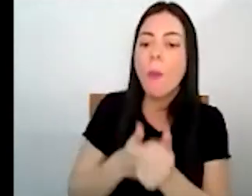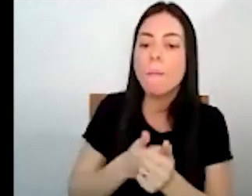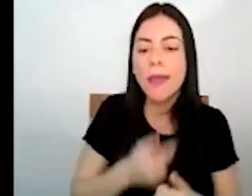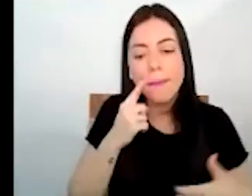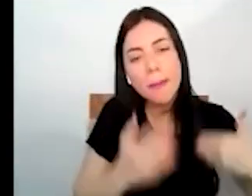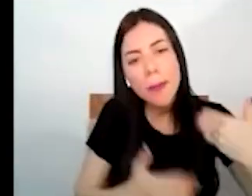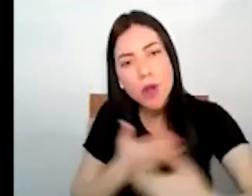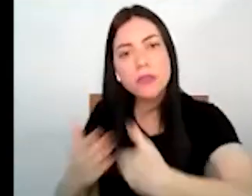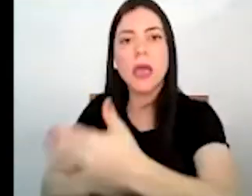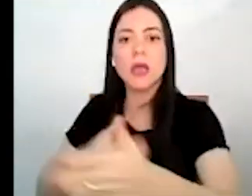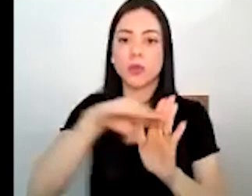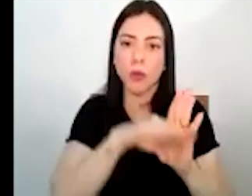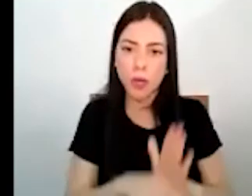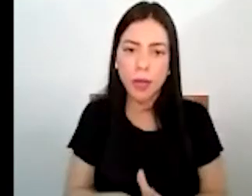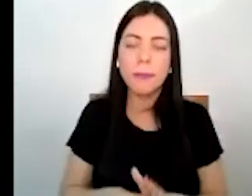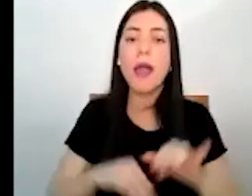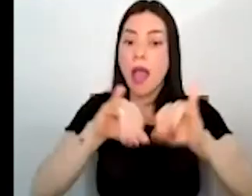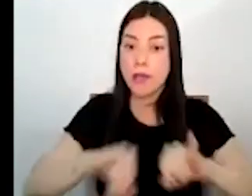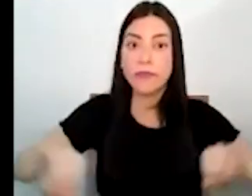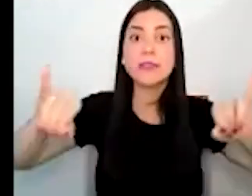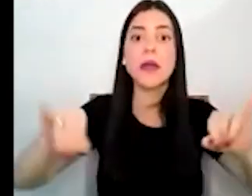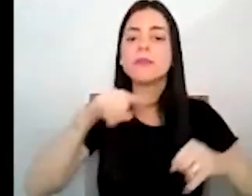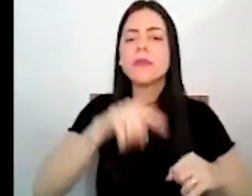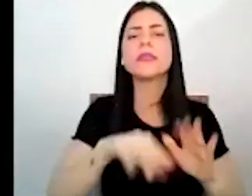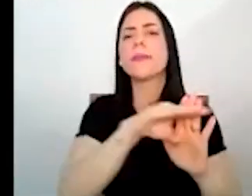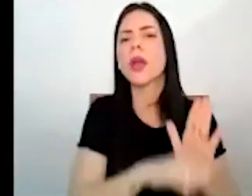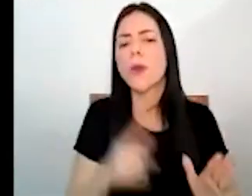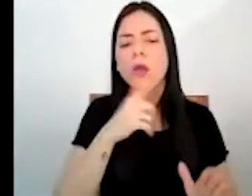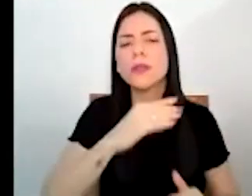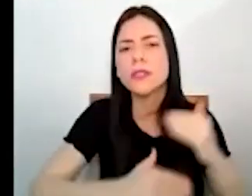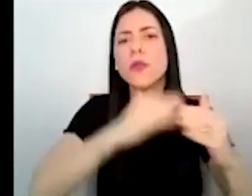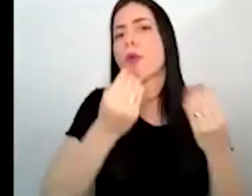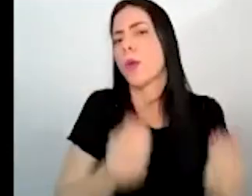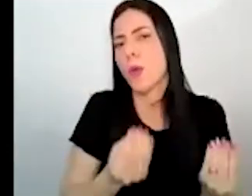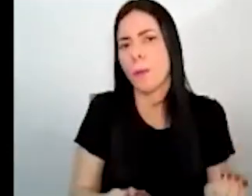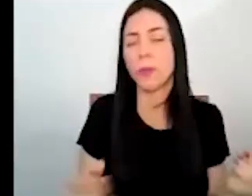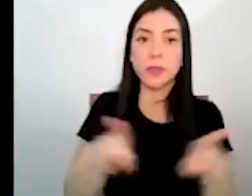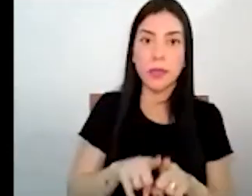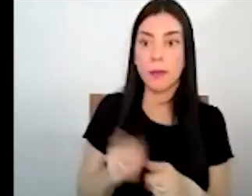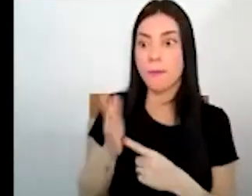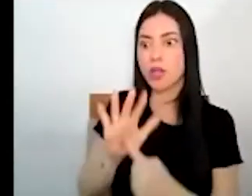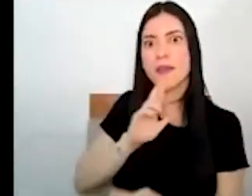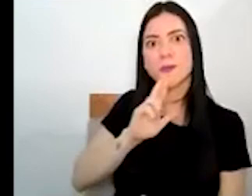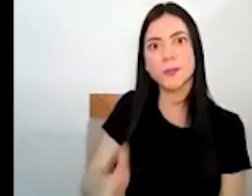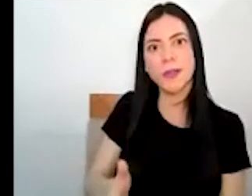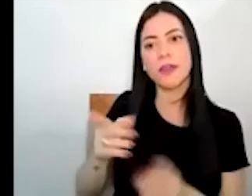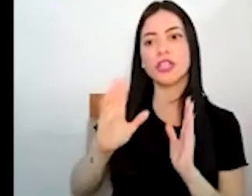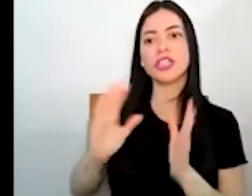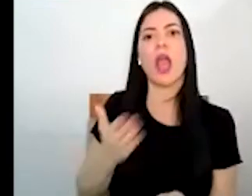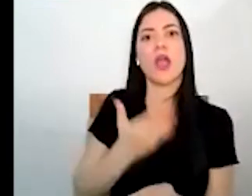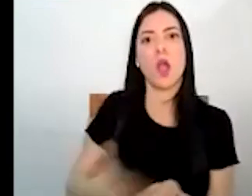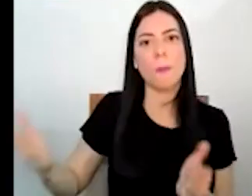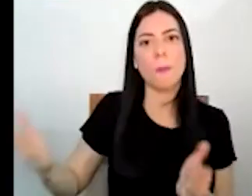programa, comunicar como que esse programa está se desenvolvendo, mostrar os resultados deles uma vez que eles começarem a produzir ali dentro, e por aí